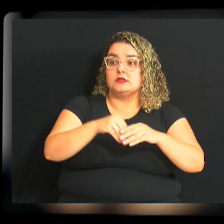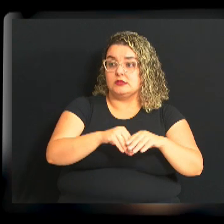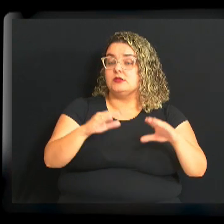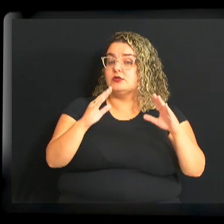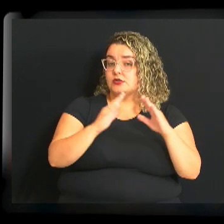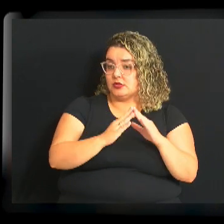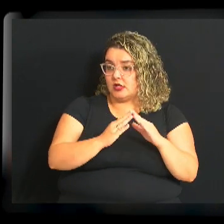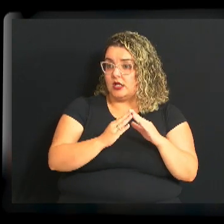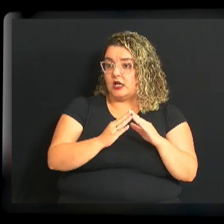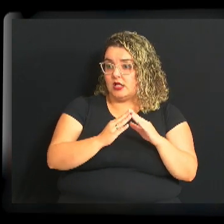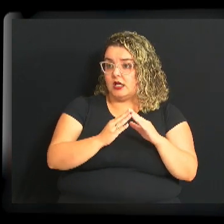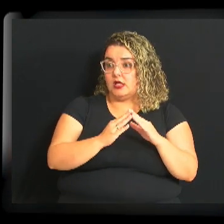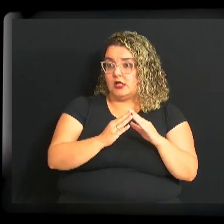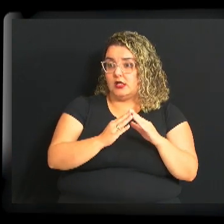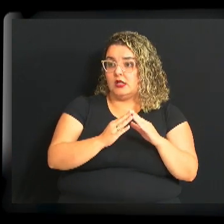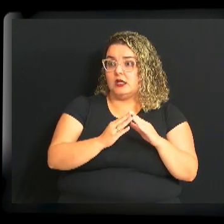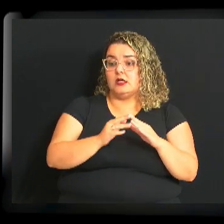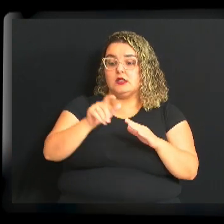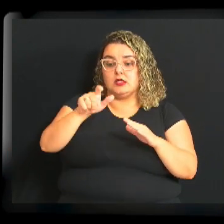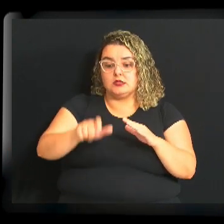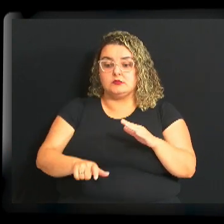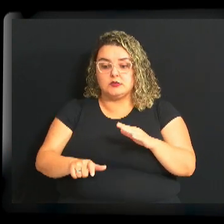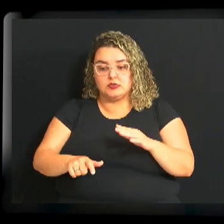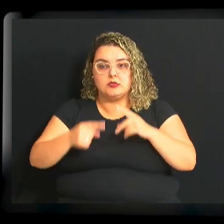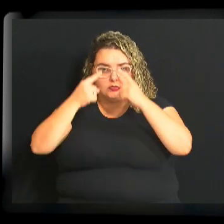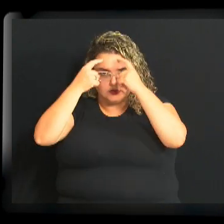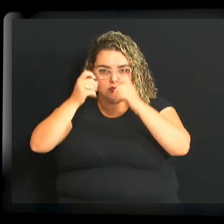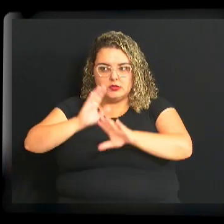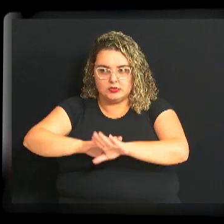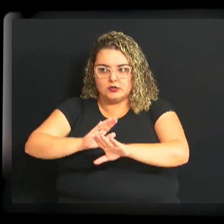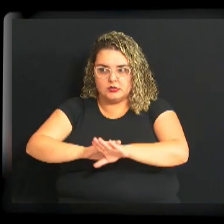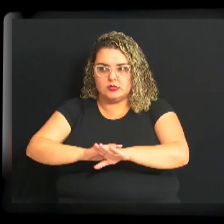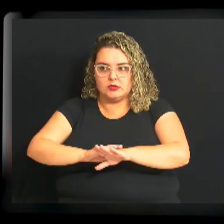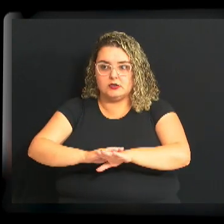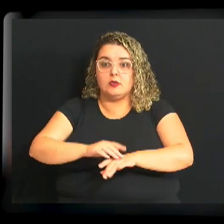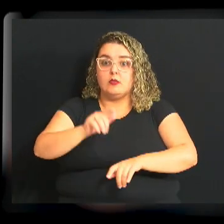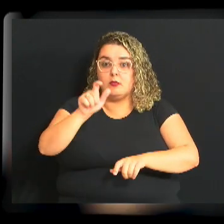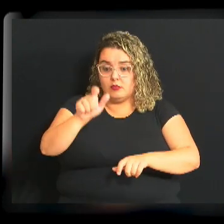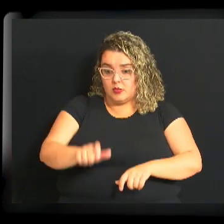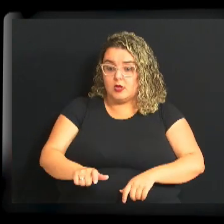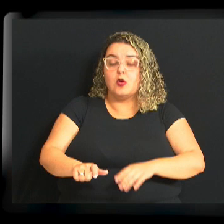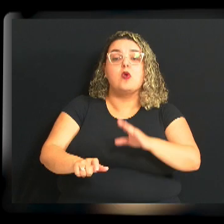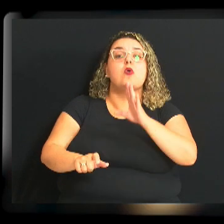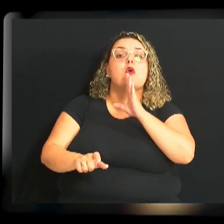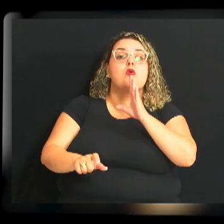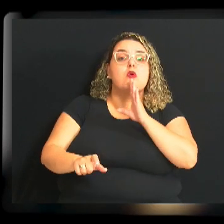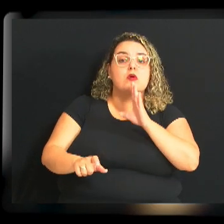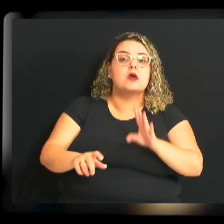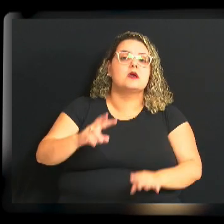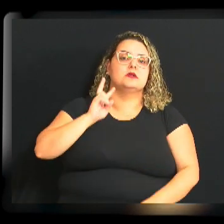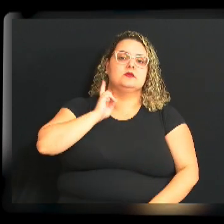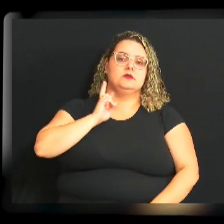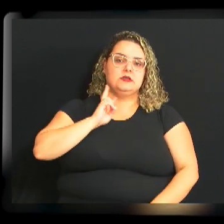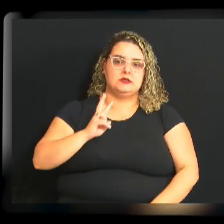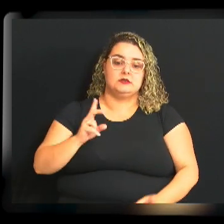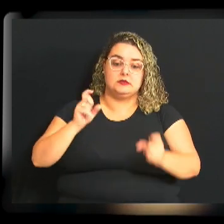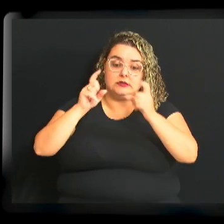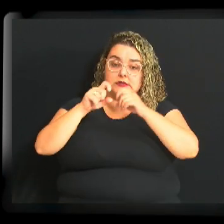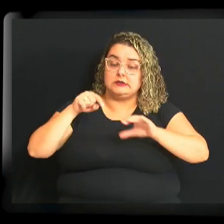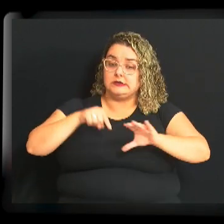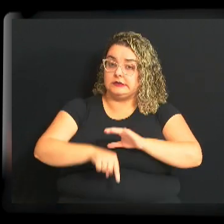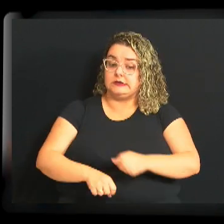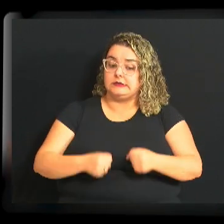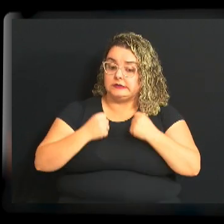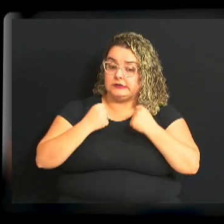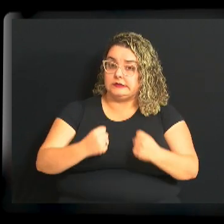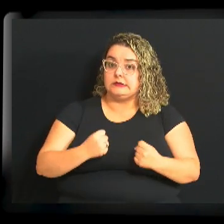e os autores de violência são pessoas conhecidas da vítima. Isso traz um grau de complexidade muito grande para o enfrentamento